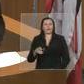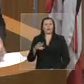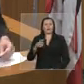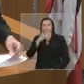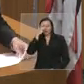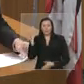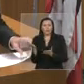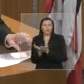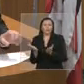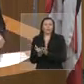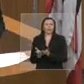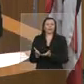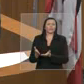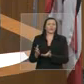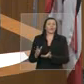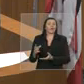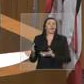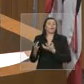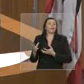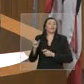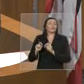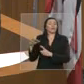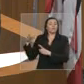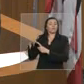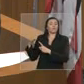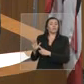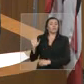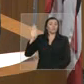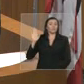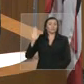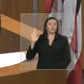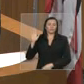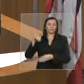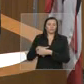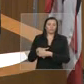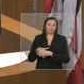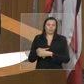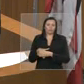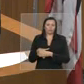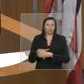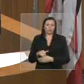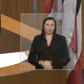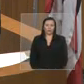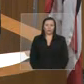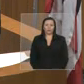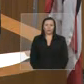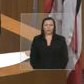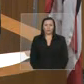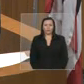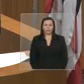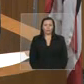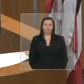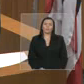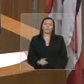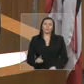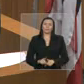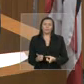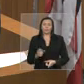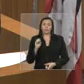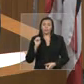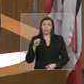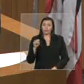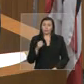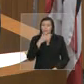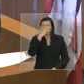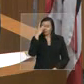a um partido político em detrimento da fé e do apoio aos milhares que realmente necessitam de um amparo para prestar